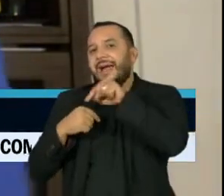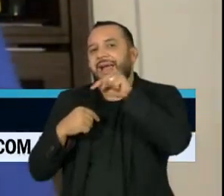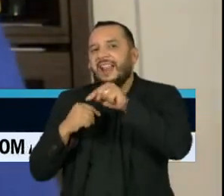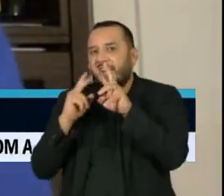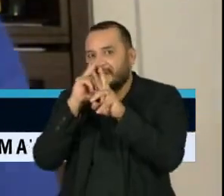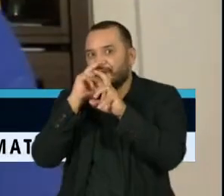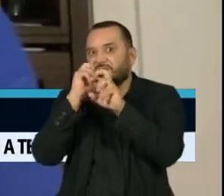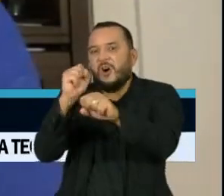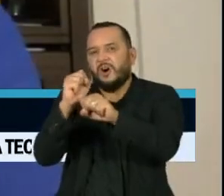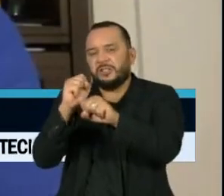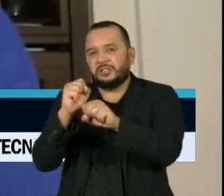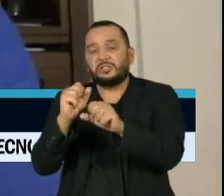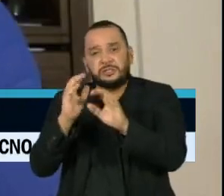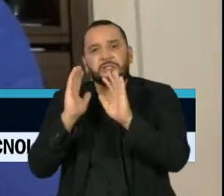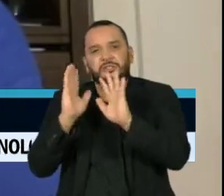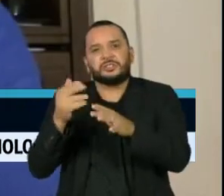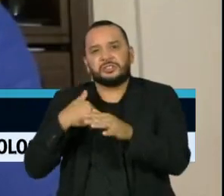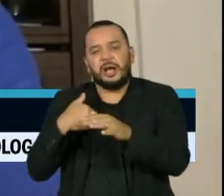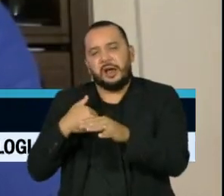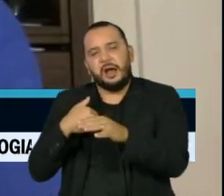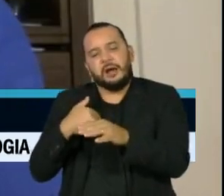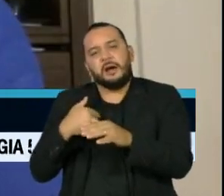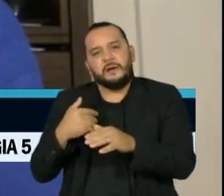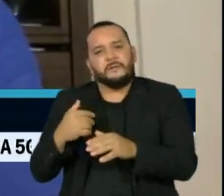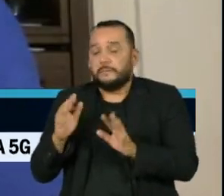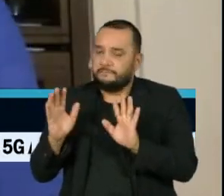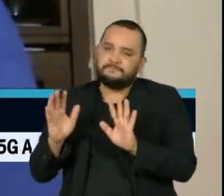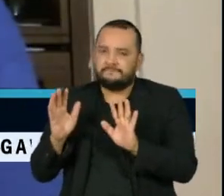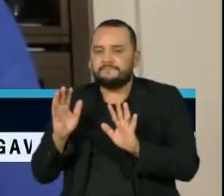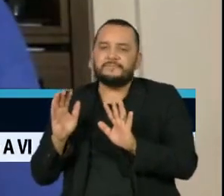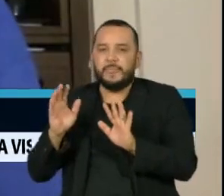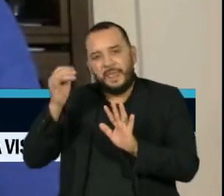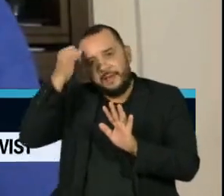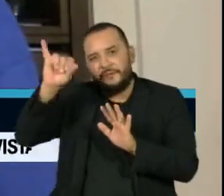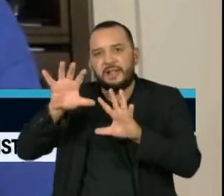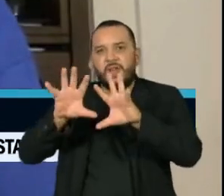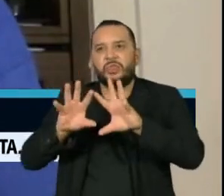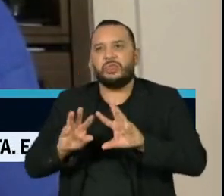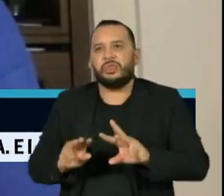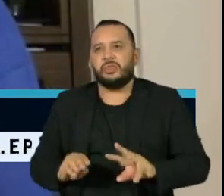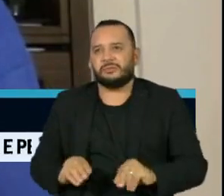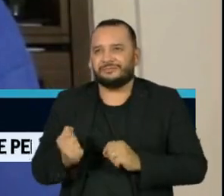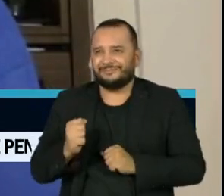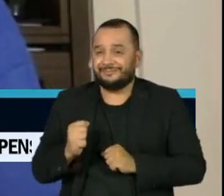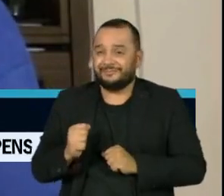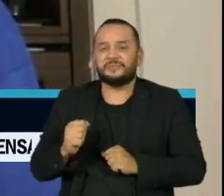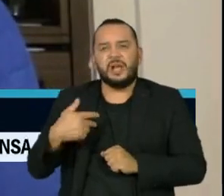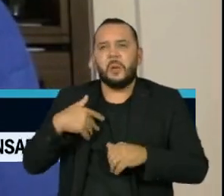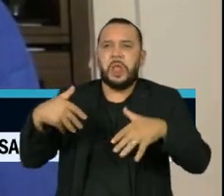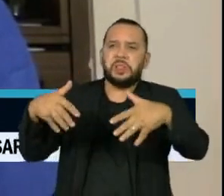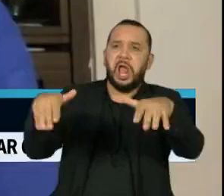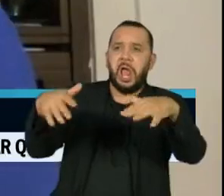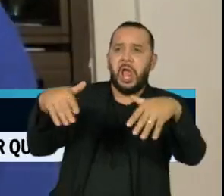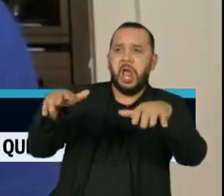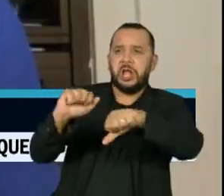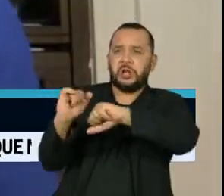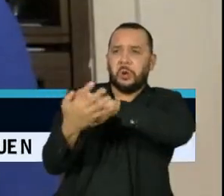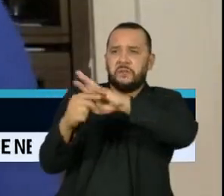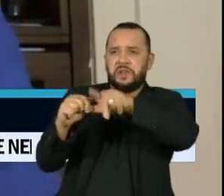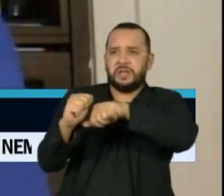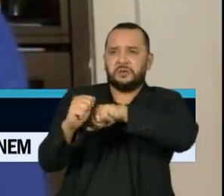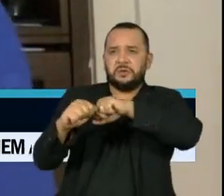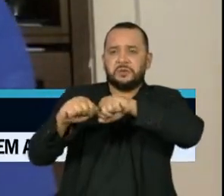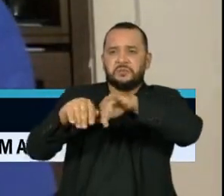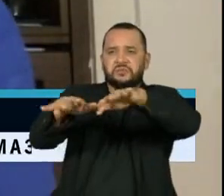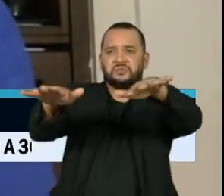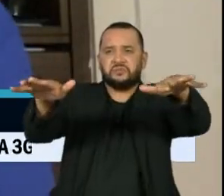contra variantes como a Delta. Então, isso não é desculpa para deixá-la circular loucamente, mas esses